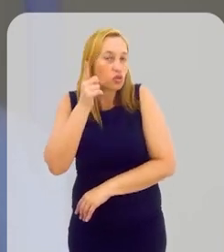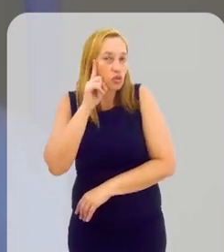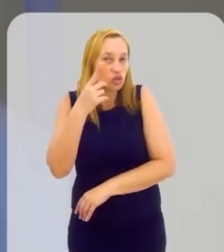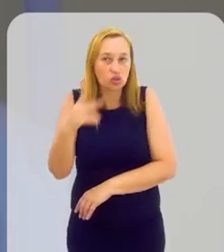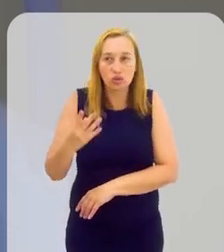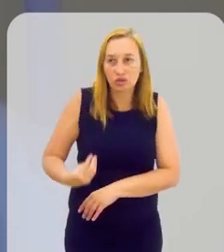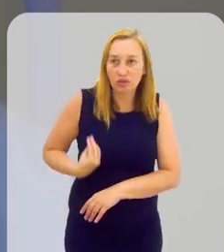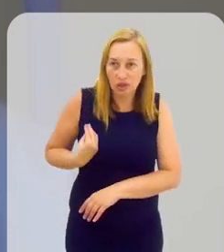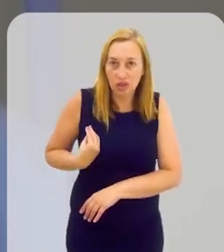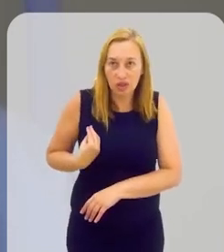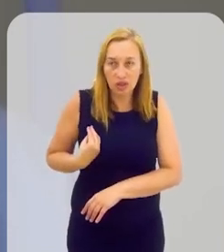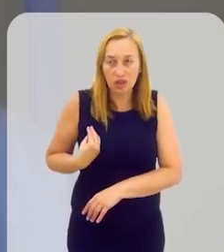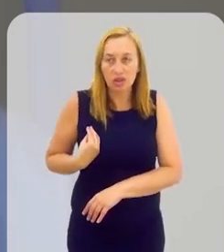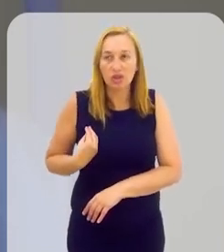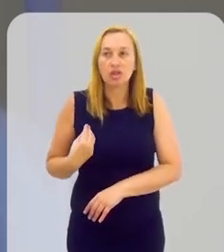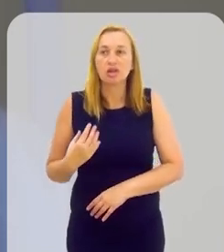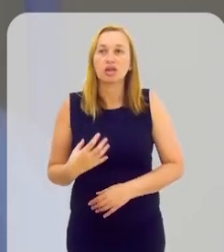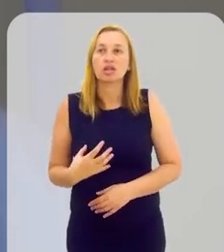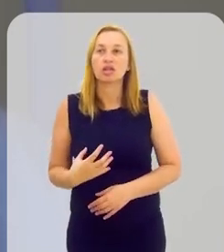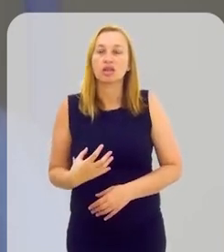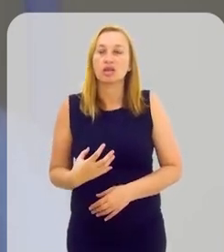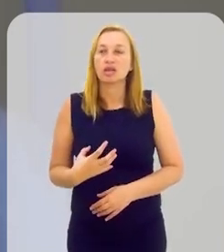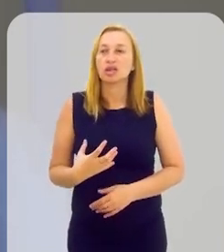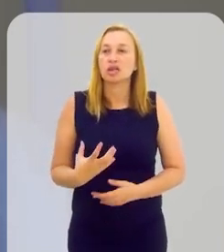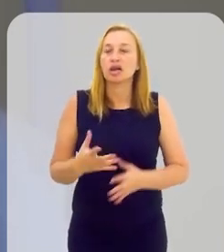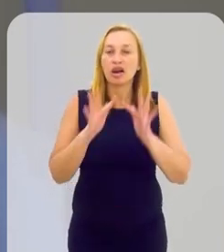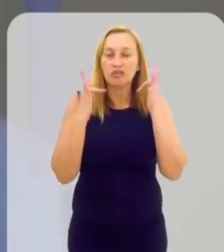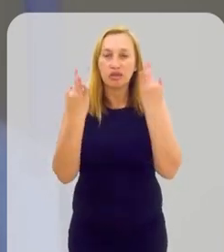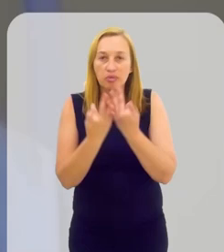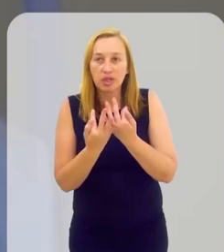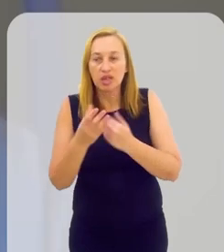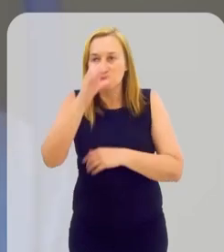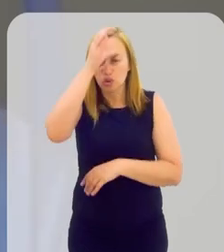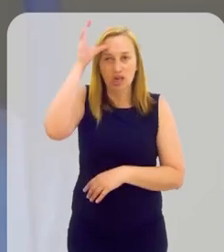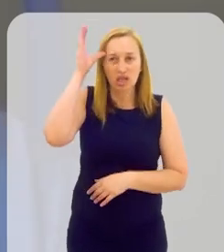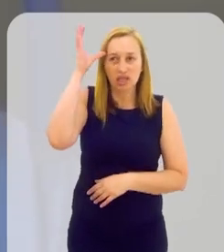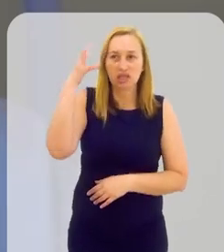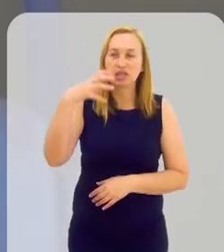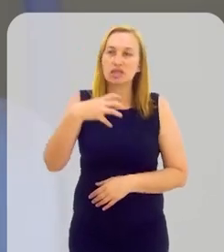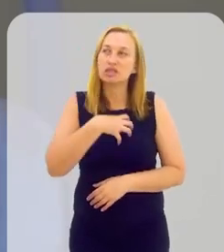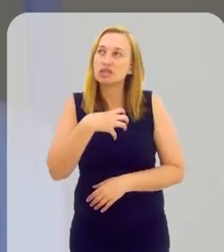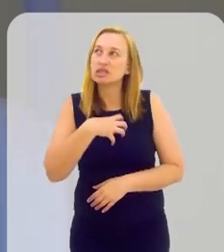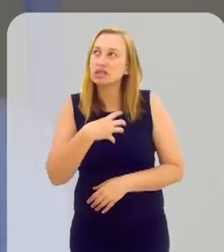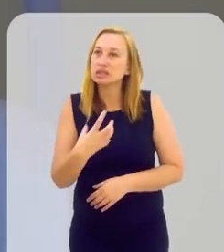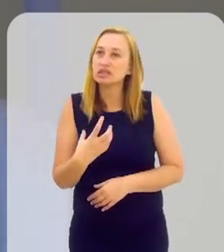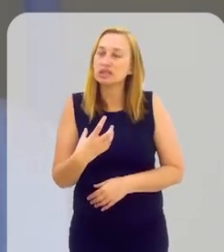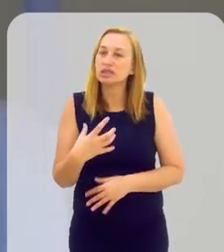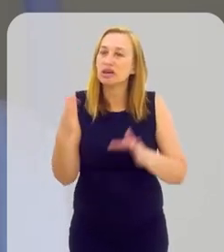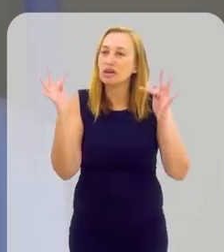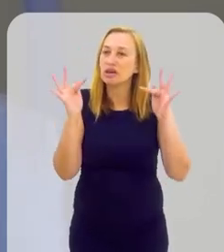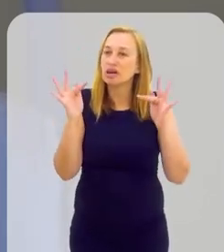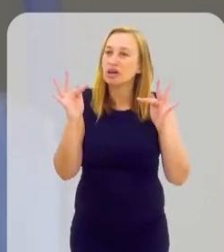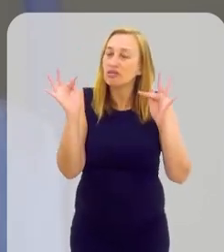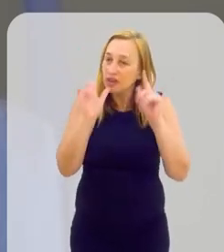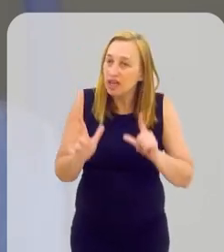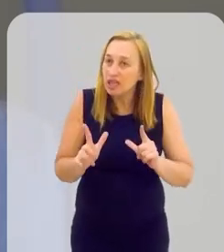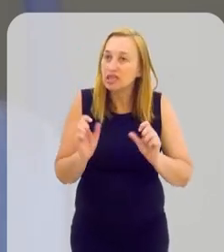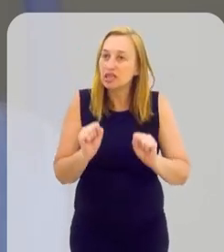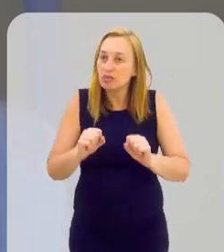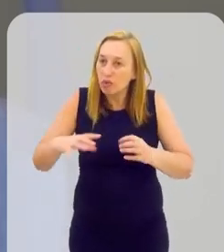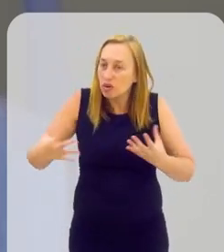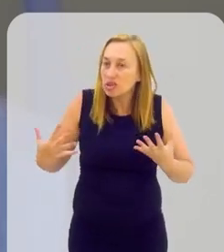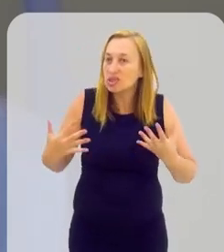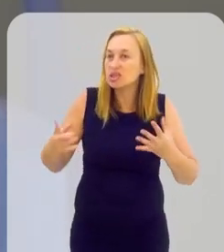dia, que suscite a ele, essa família, esse cliente, um sistemática que ele possa